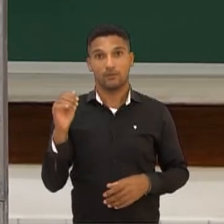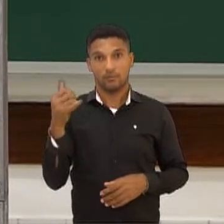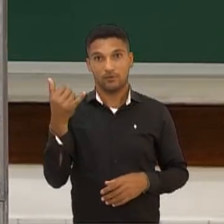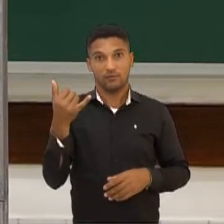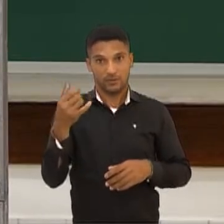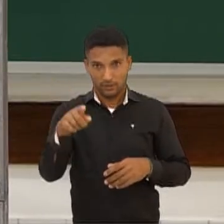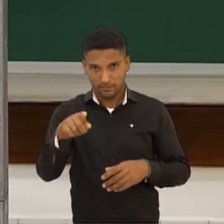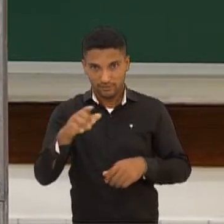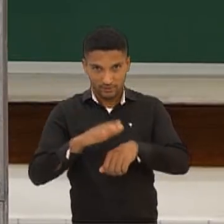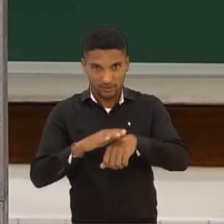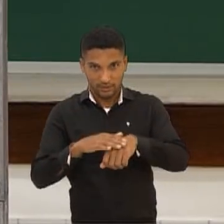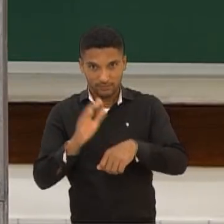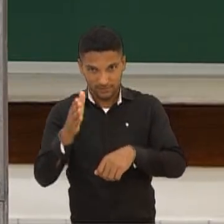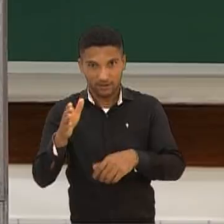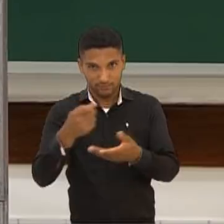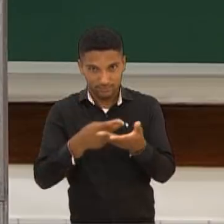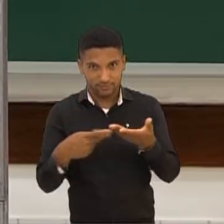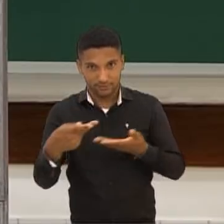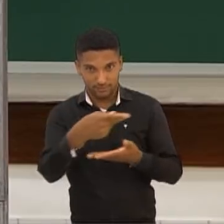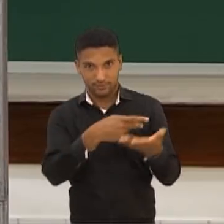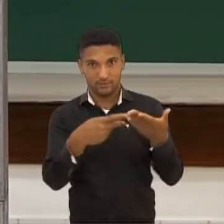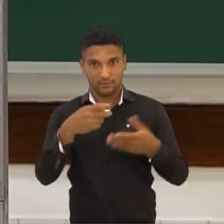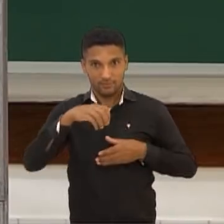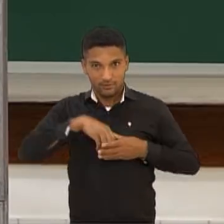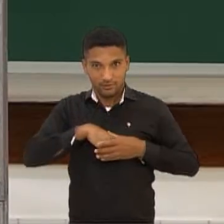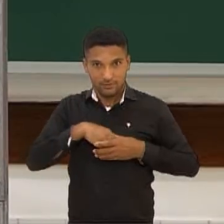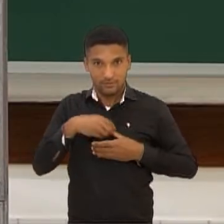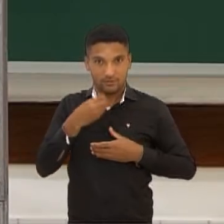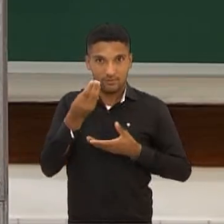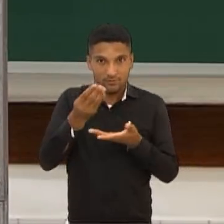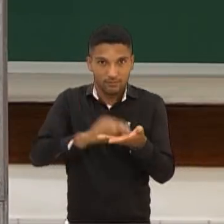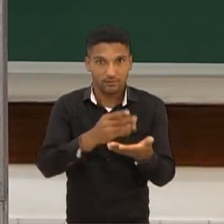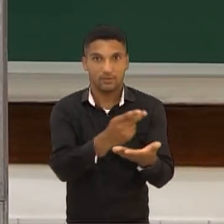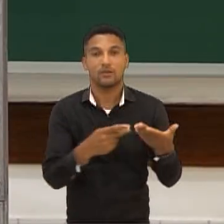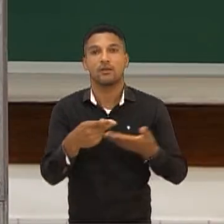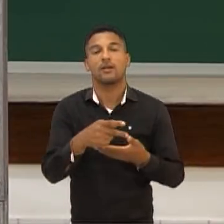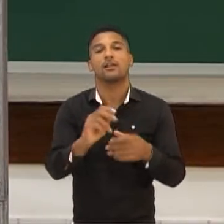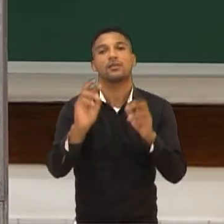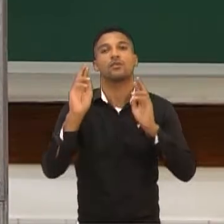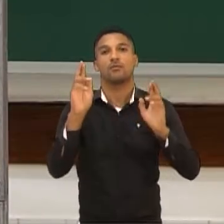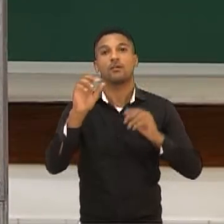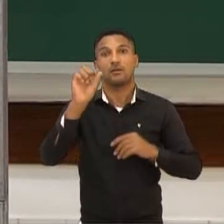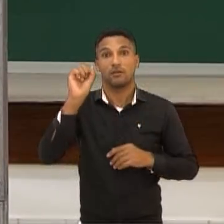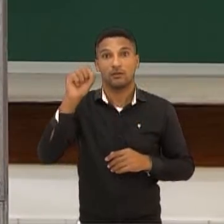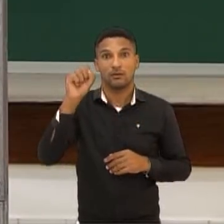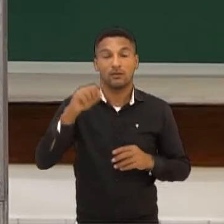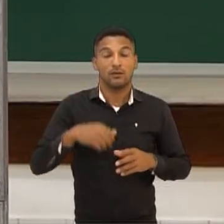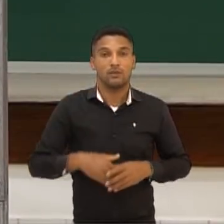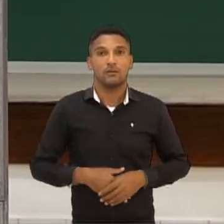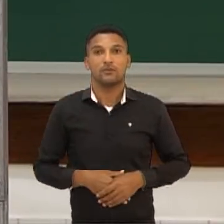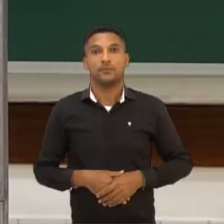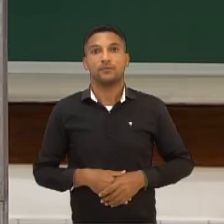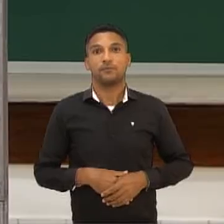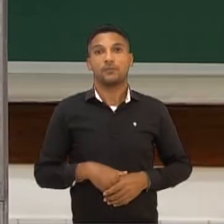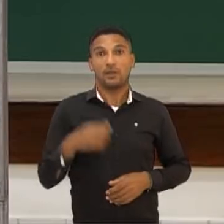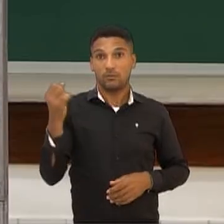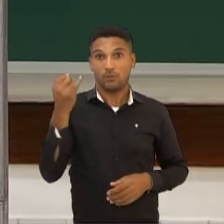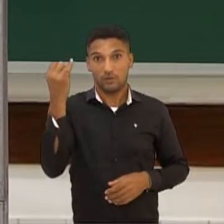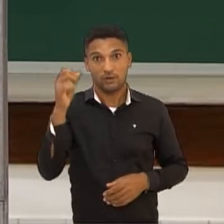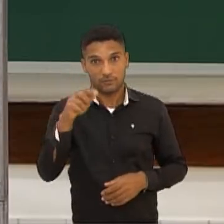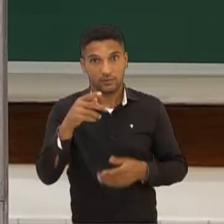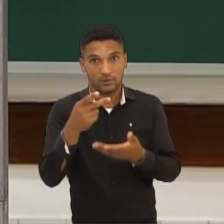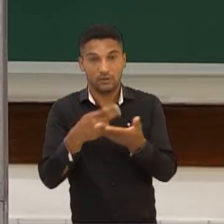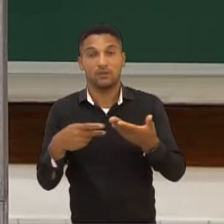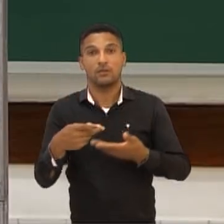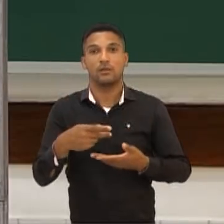aproveitar o tempo? Espero que sim, né? Porque é muito importante a gente praticar o fazer artístico também, né? Então,